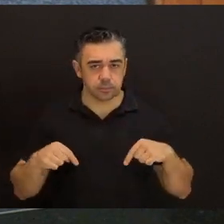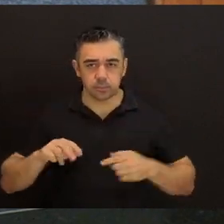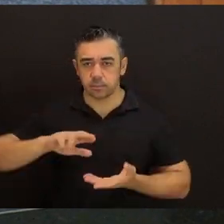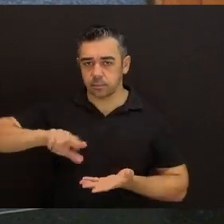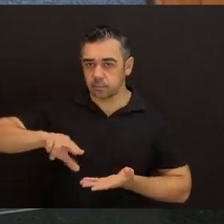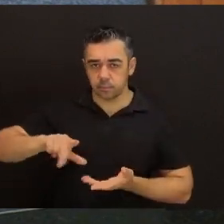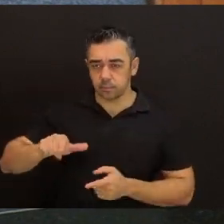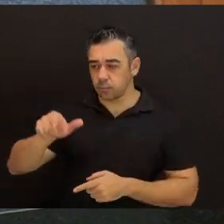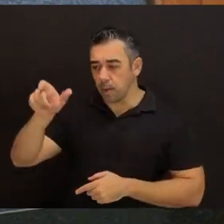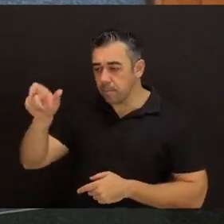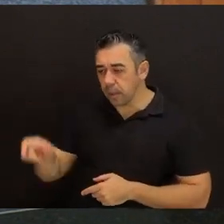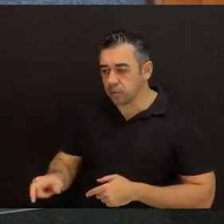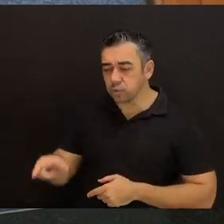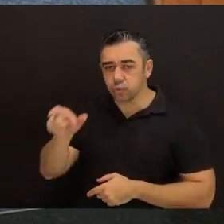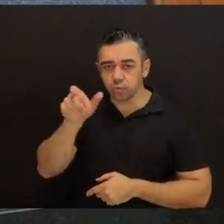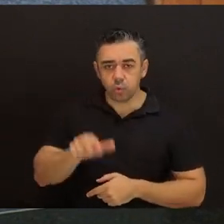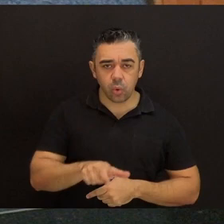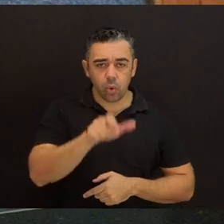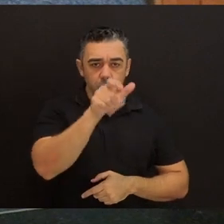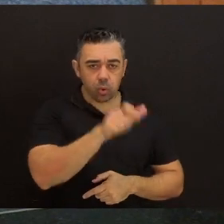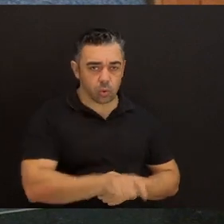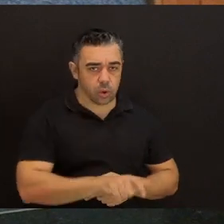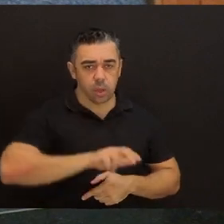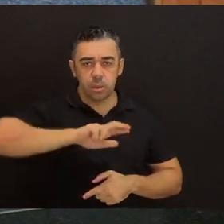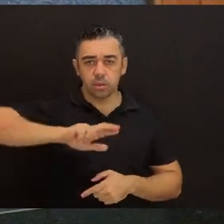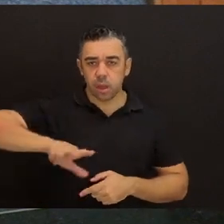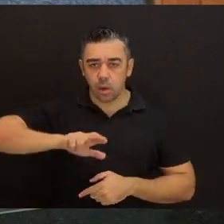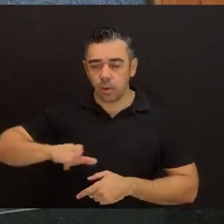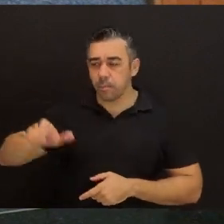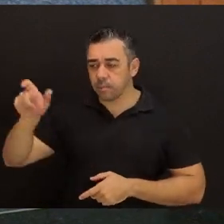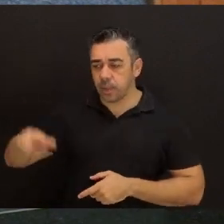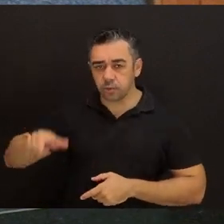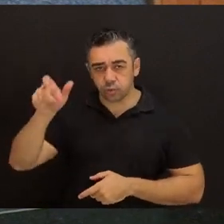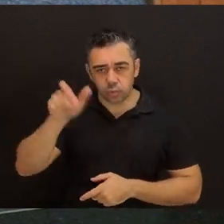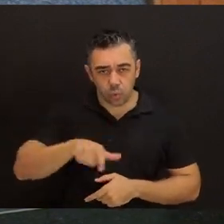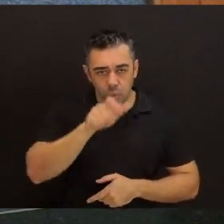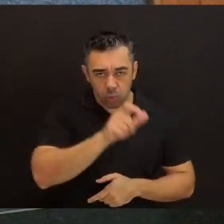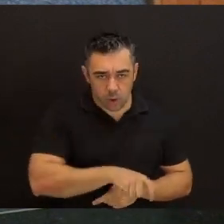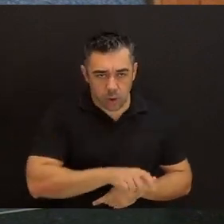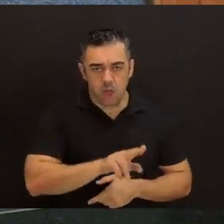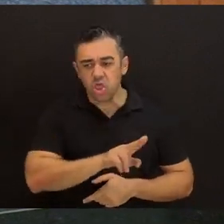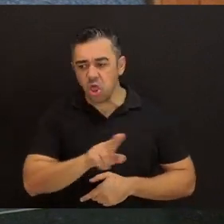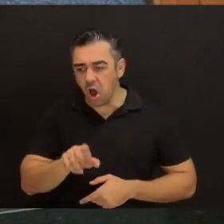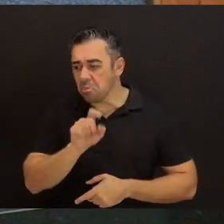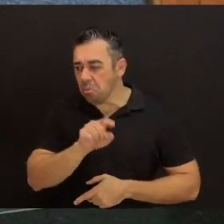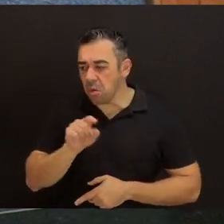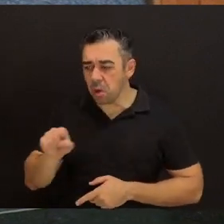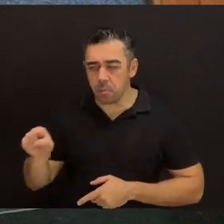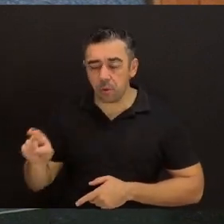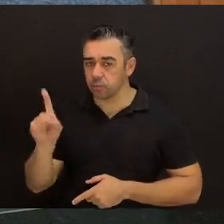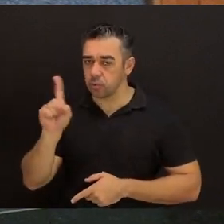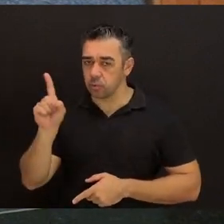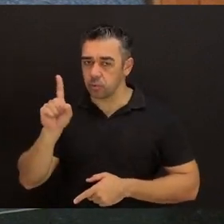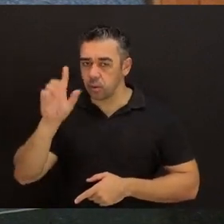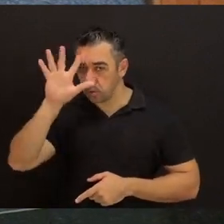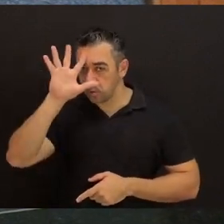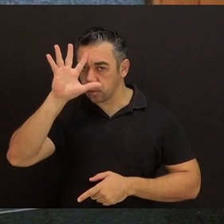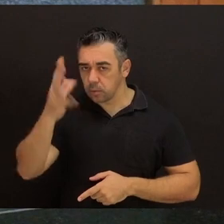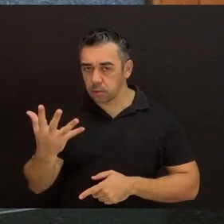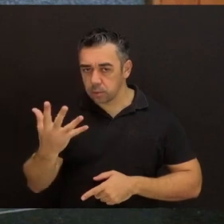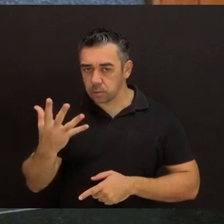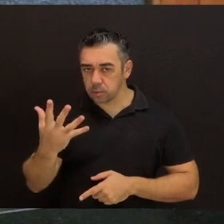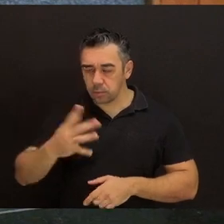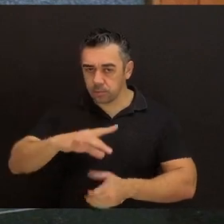pessoas em nenhum momento eu vou tratar de pessoa de nome eu estou tratando de fatos de ações que